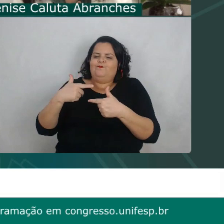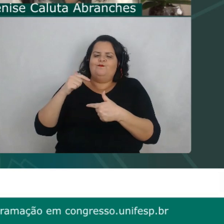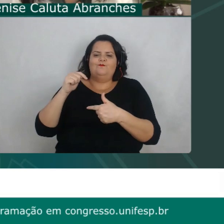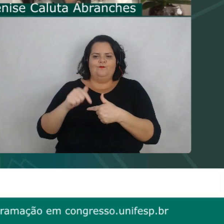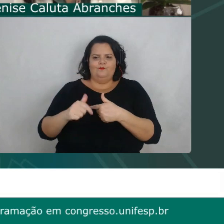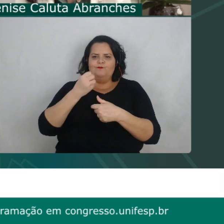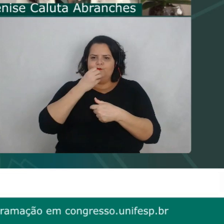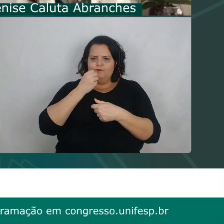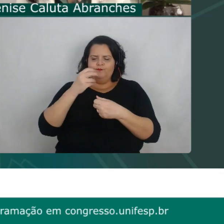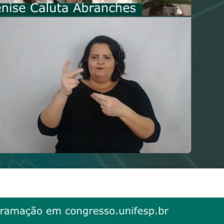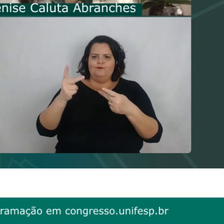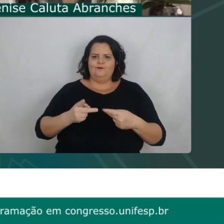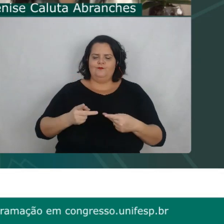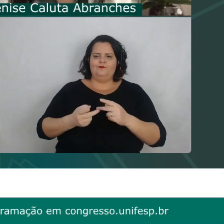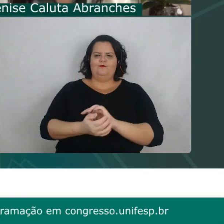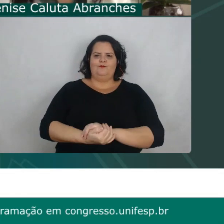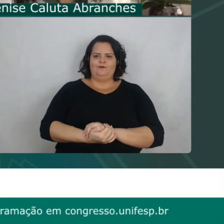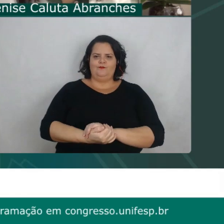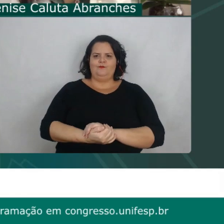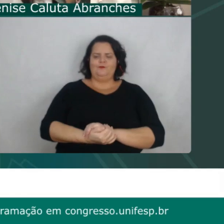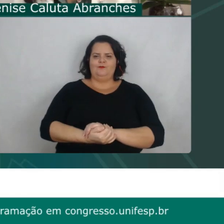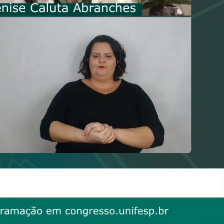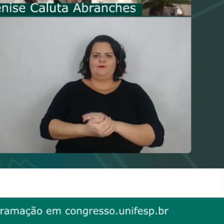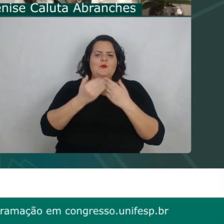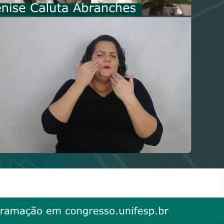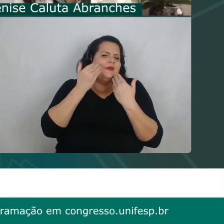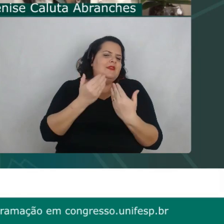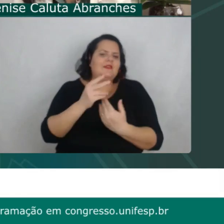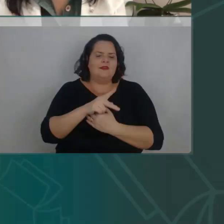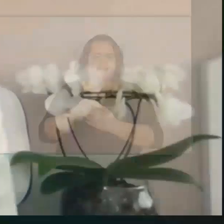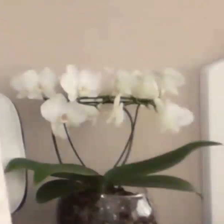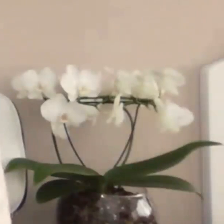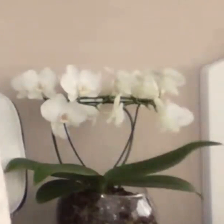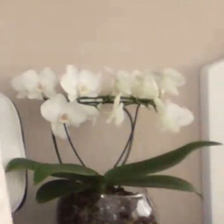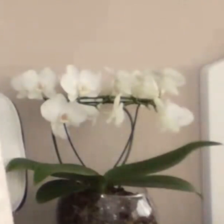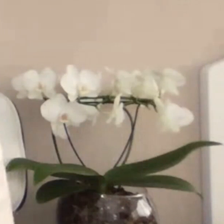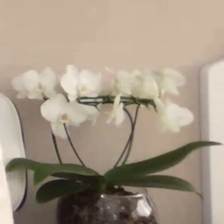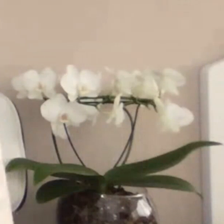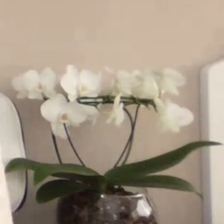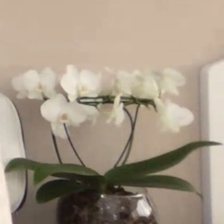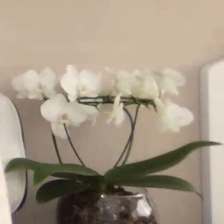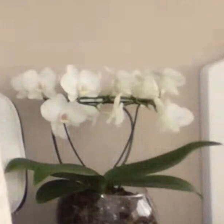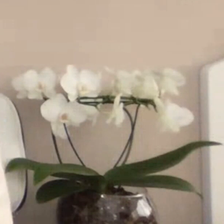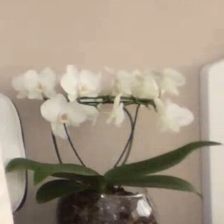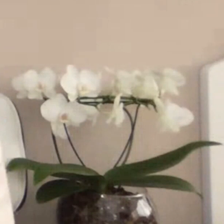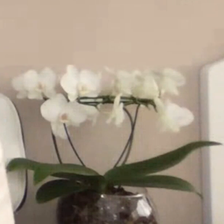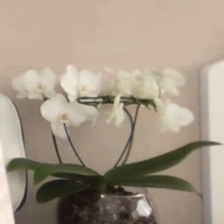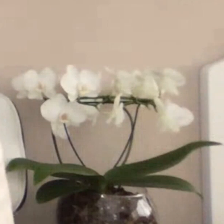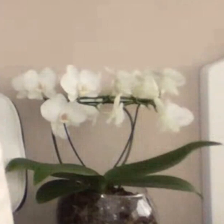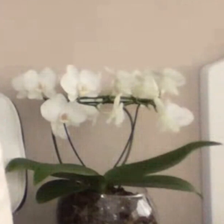bem-vinda. Muito obrigada, professora Mônica. Quero cumprimentar